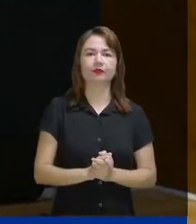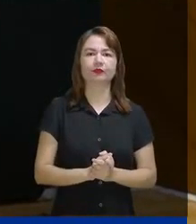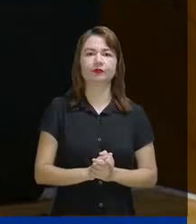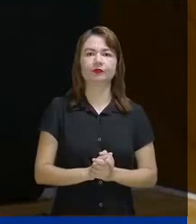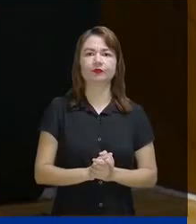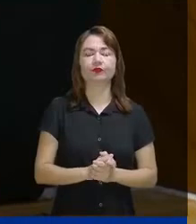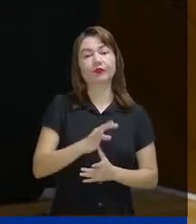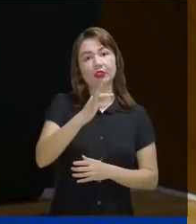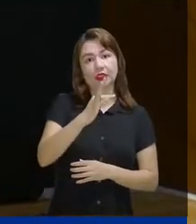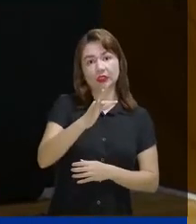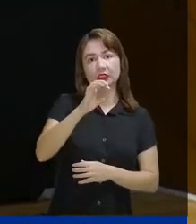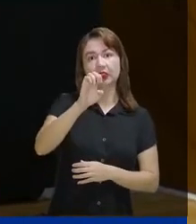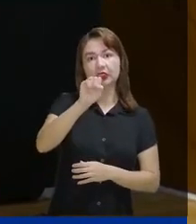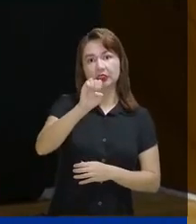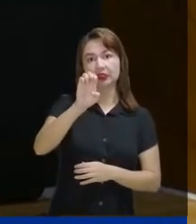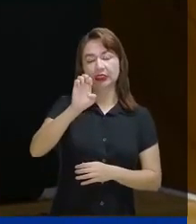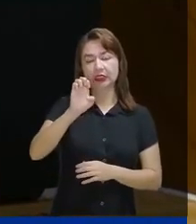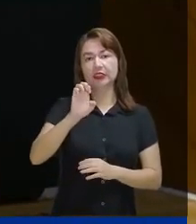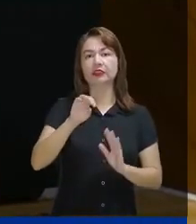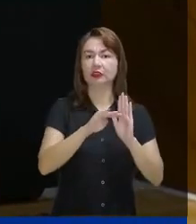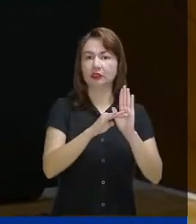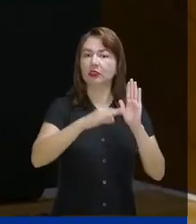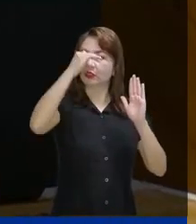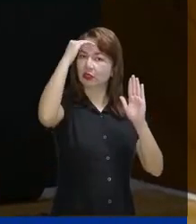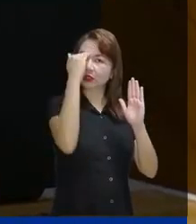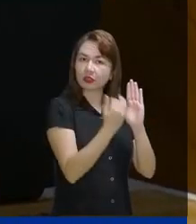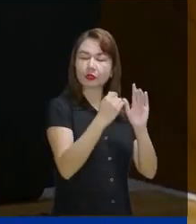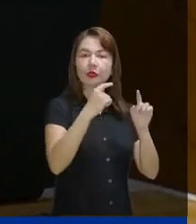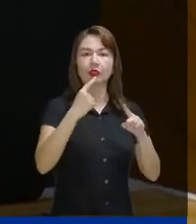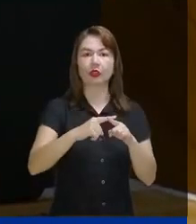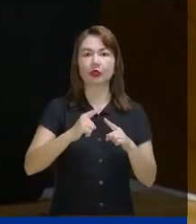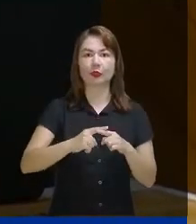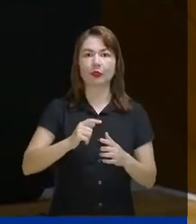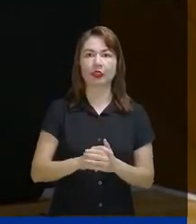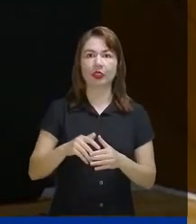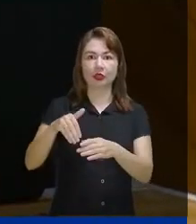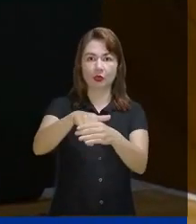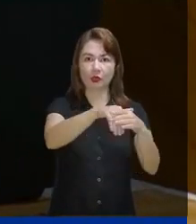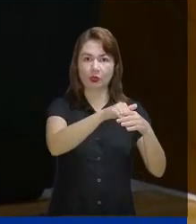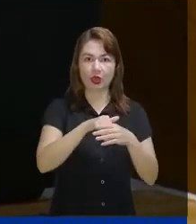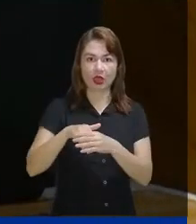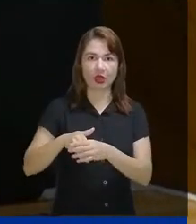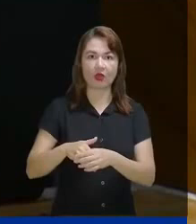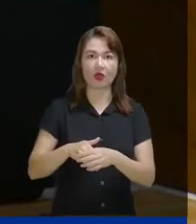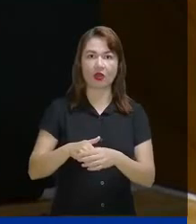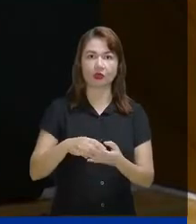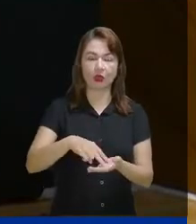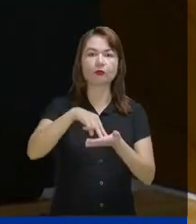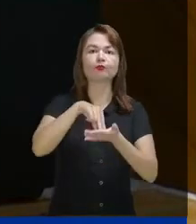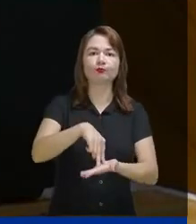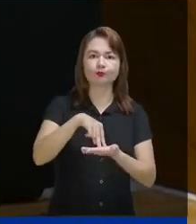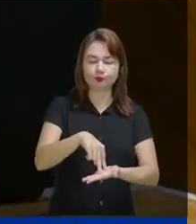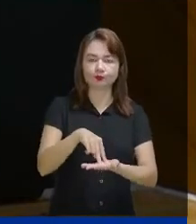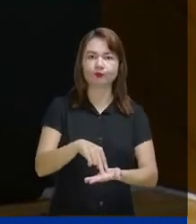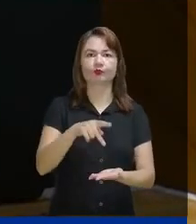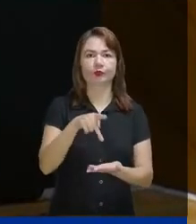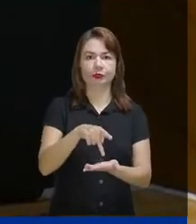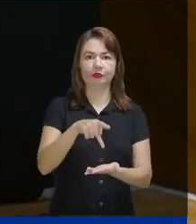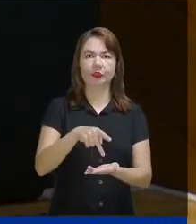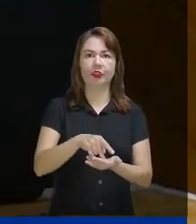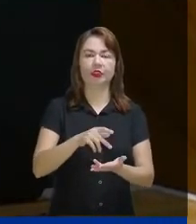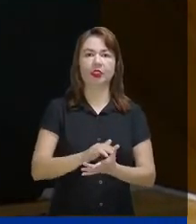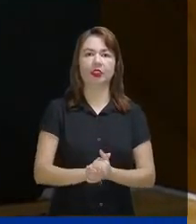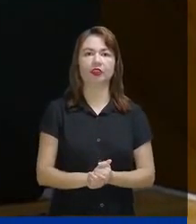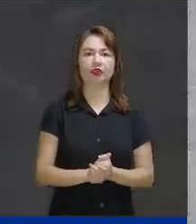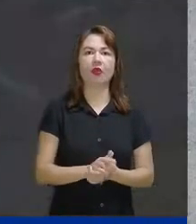precedentes do TSE, pois o acórdão encontra-se bem fundamentado na realidade fática. E, ao final, requereu a rejeição dos embargos.